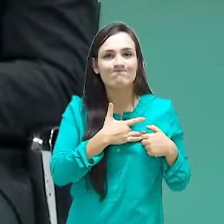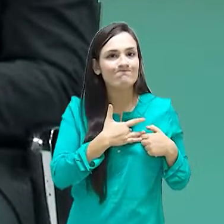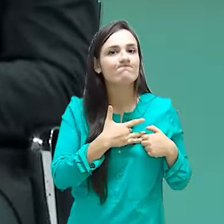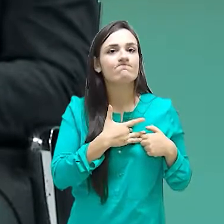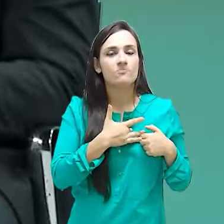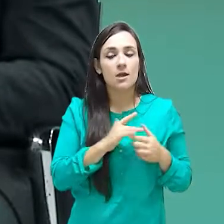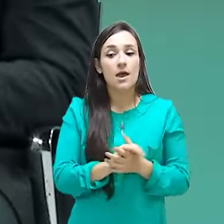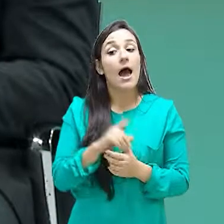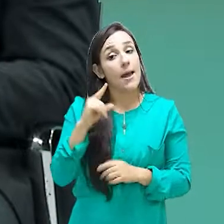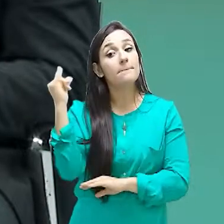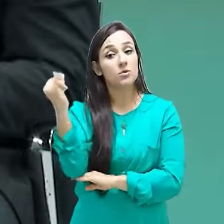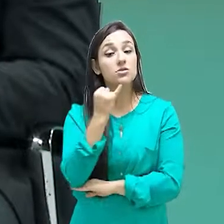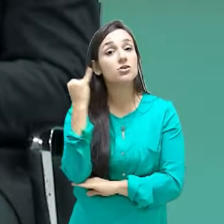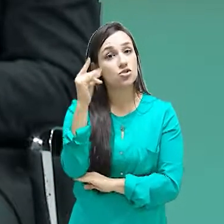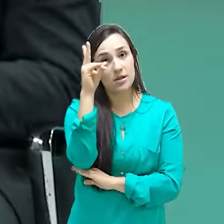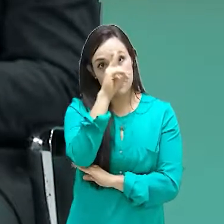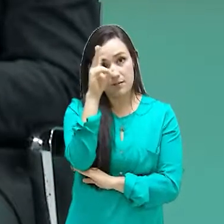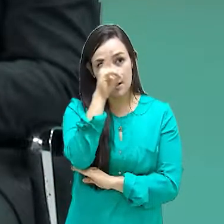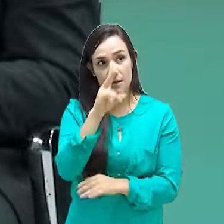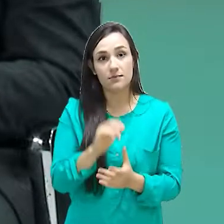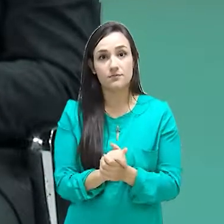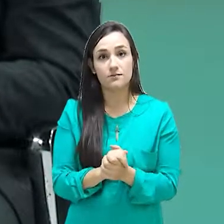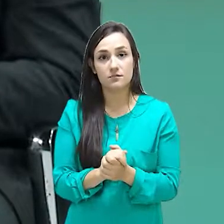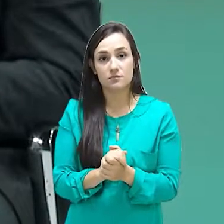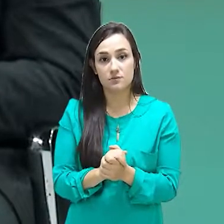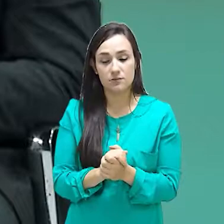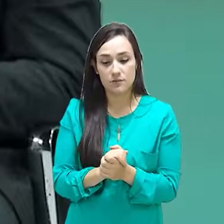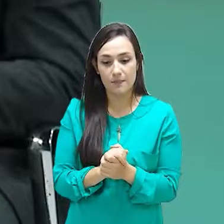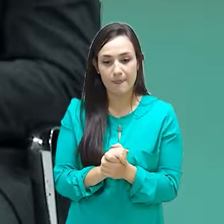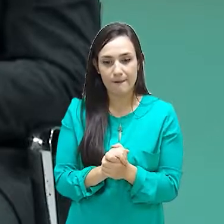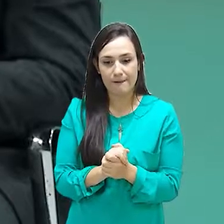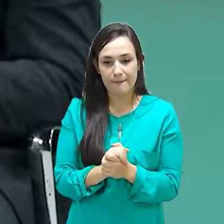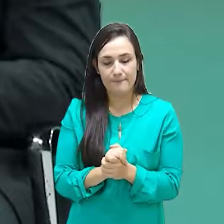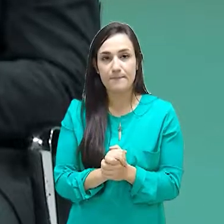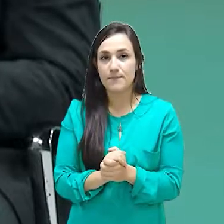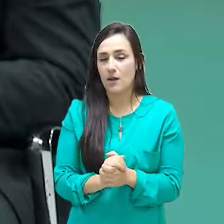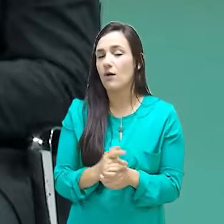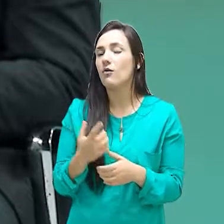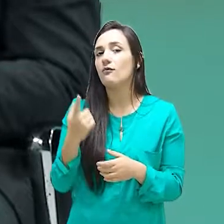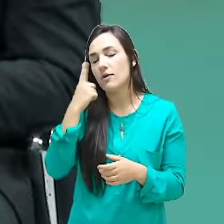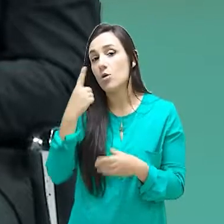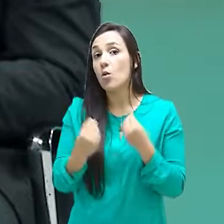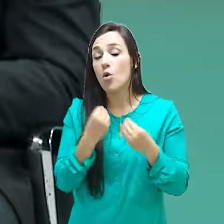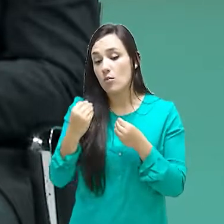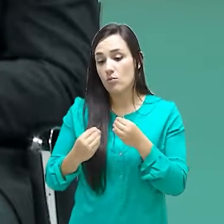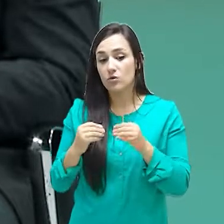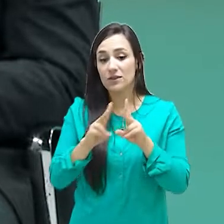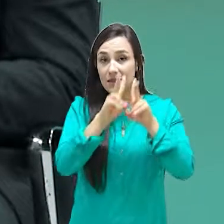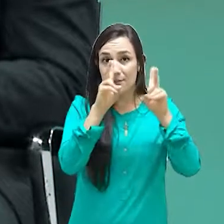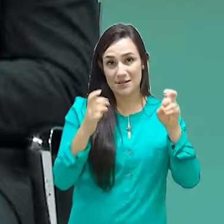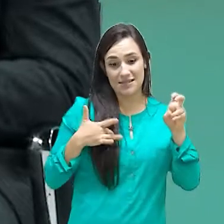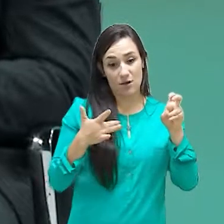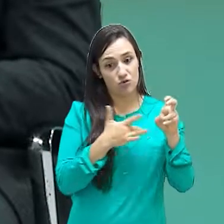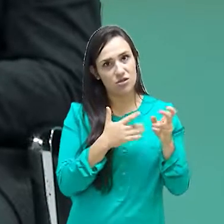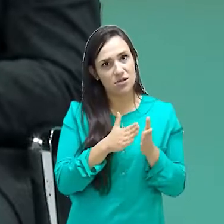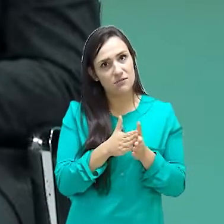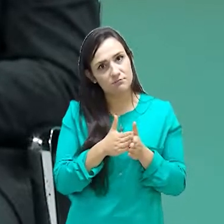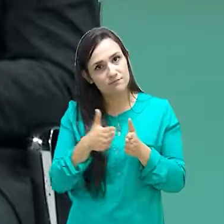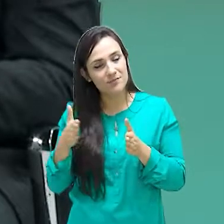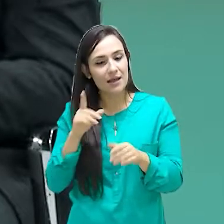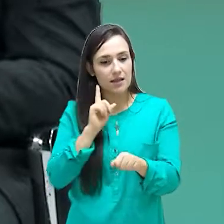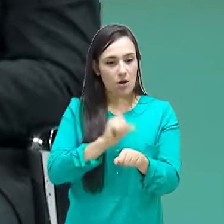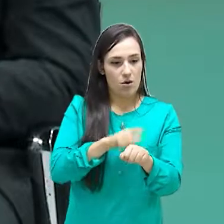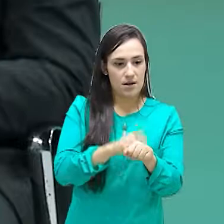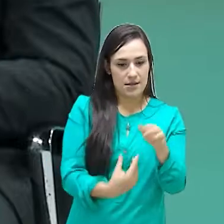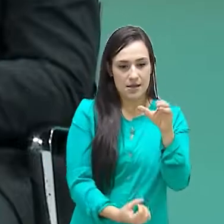especialmente também dá para observar uma progressão durante o tempo, né? Desde a criação